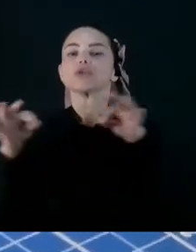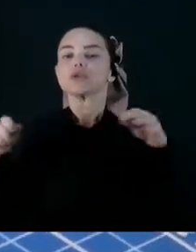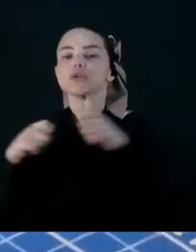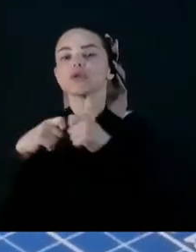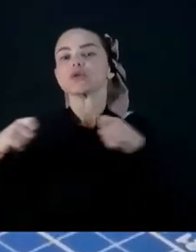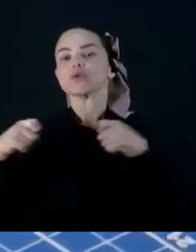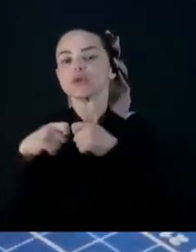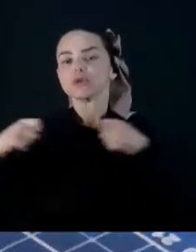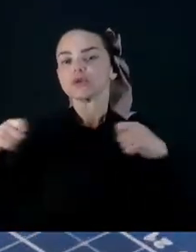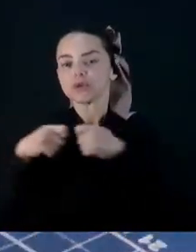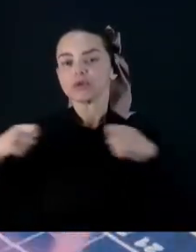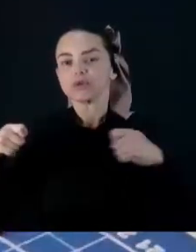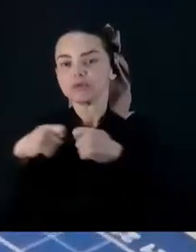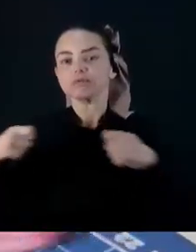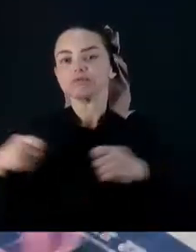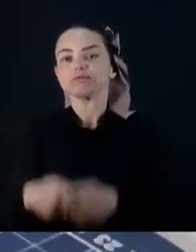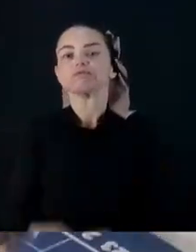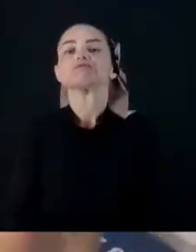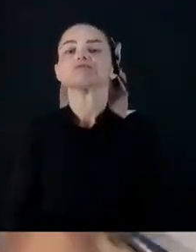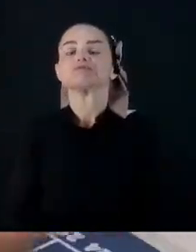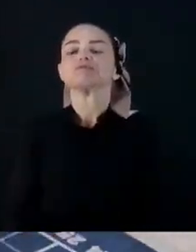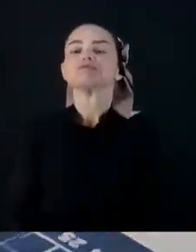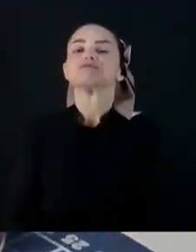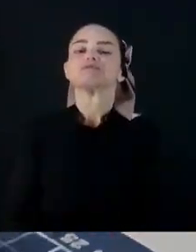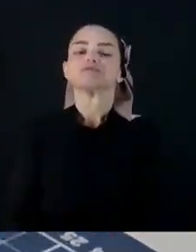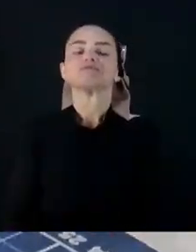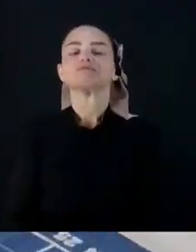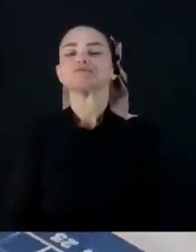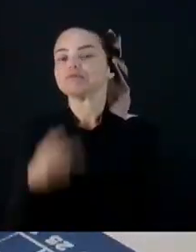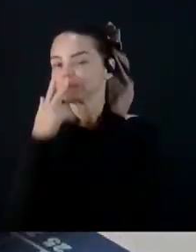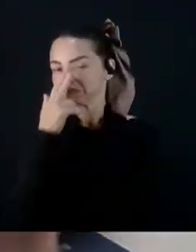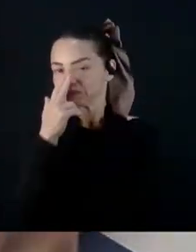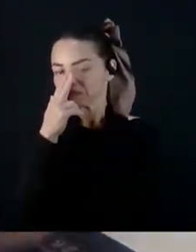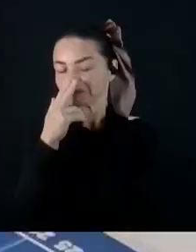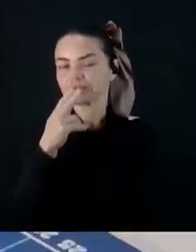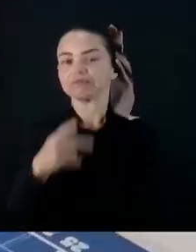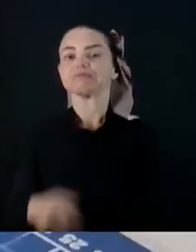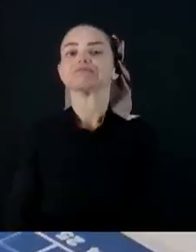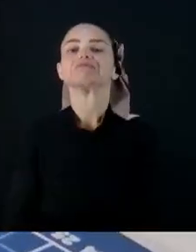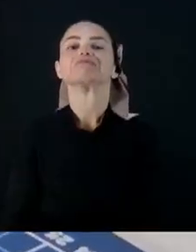ou, como a gente falou, o grampo. Ah, legal. né? Ele parece uma pinça também. Isso, parece uma pinça.